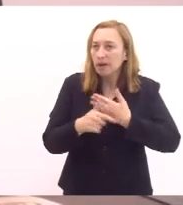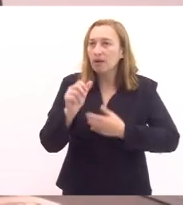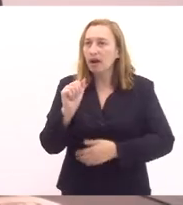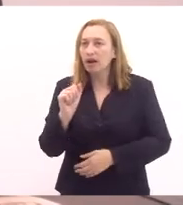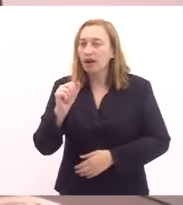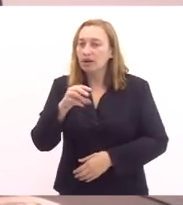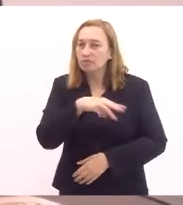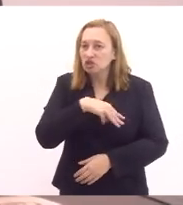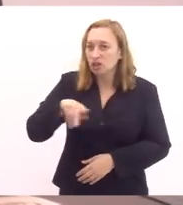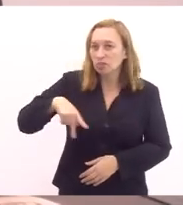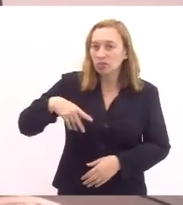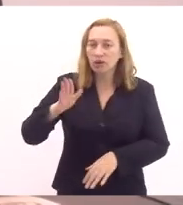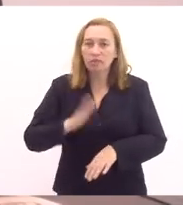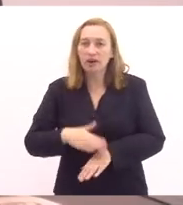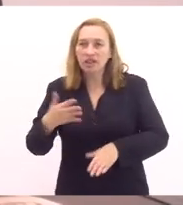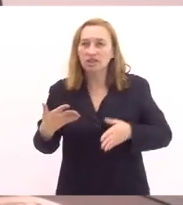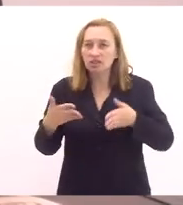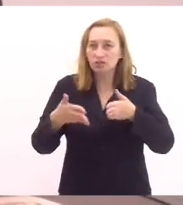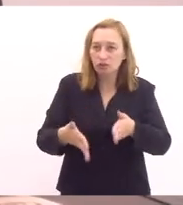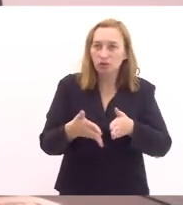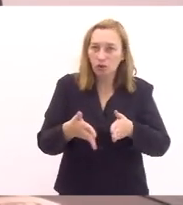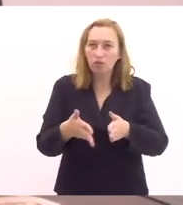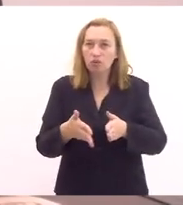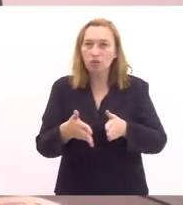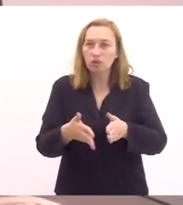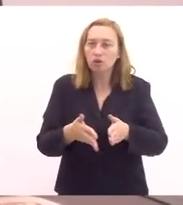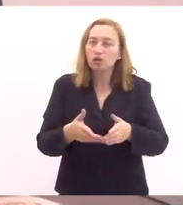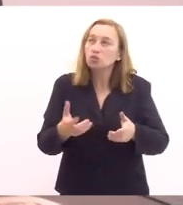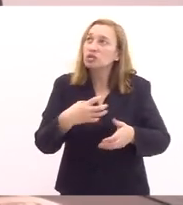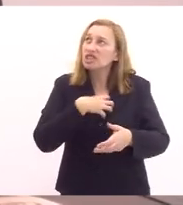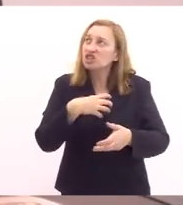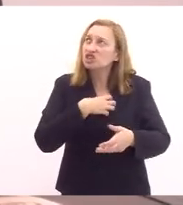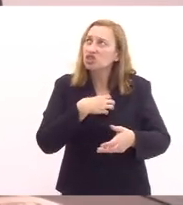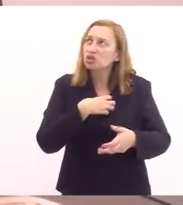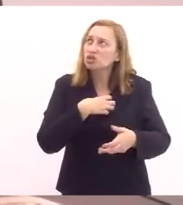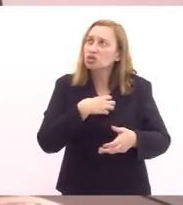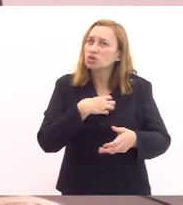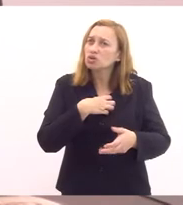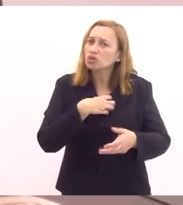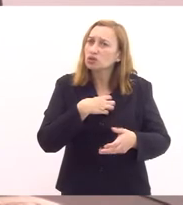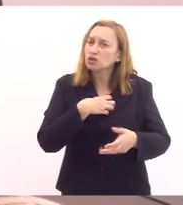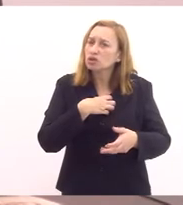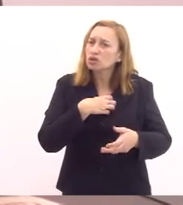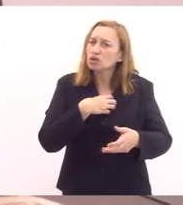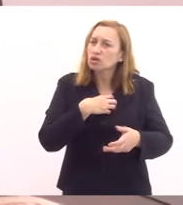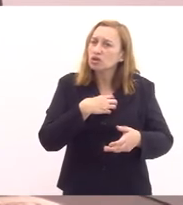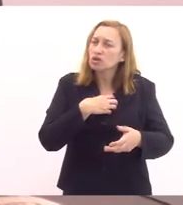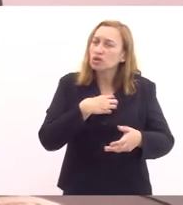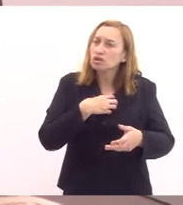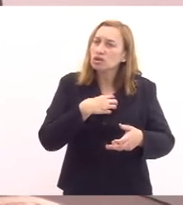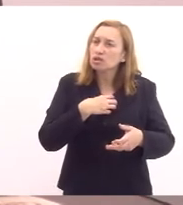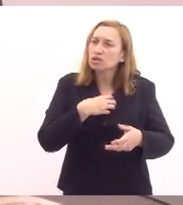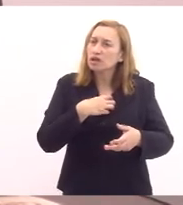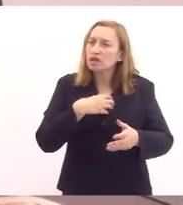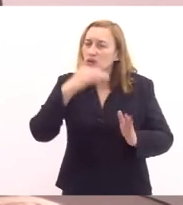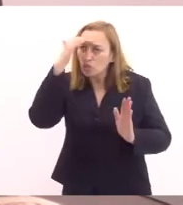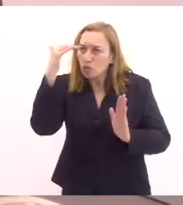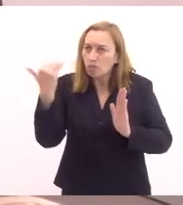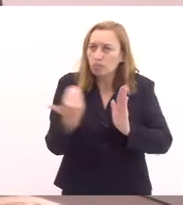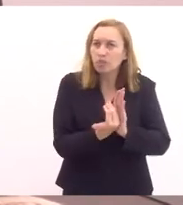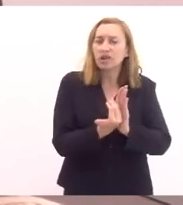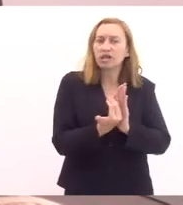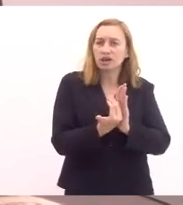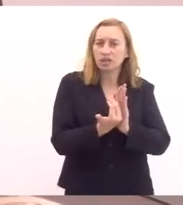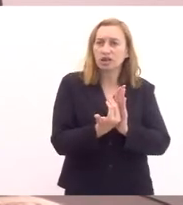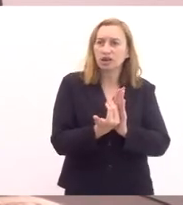muito mais nessa Seara é muito mais no sentido de fomentar as políticas né do que